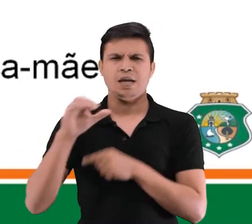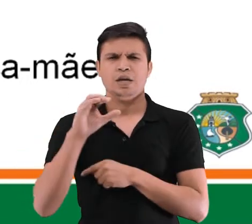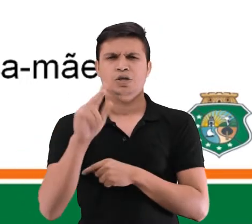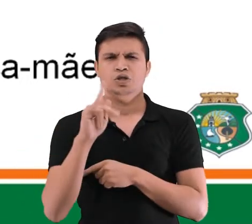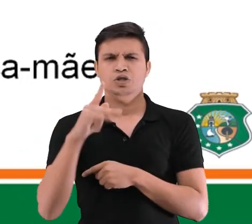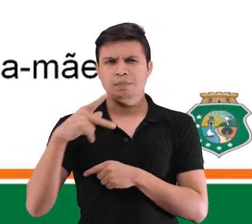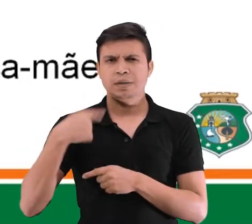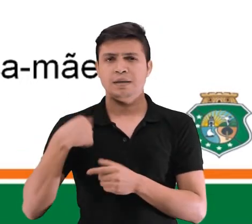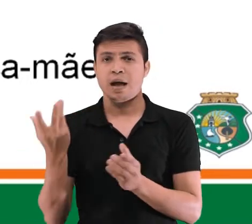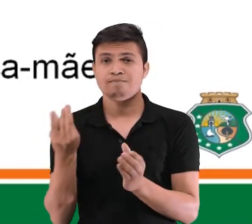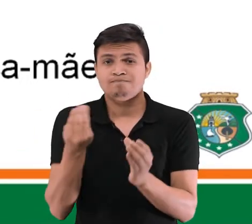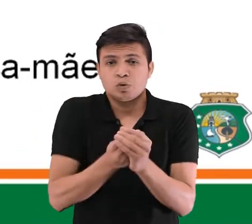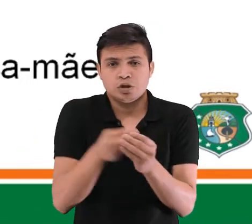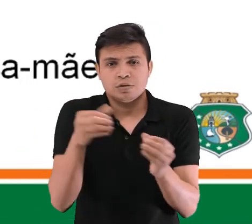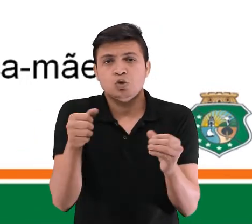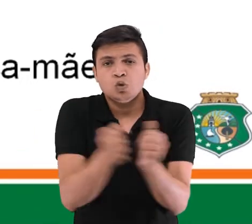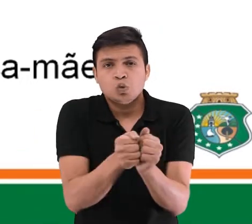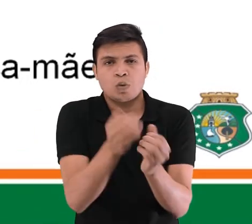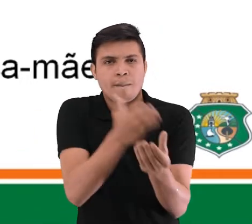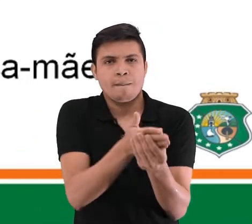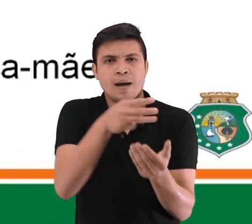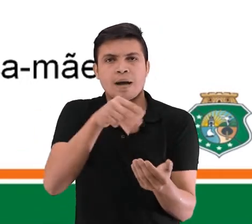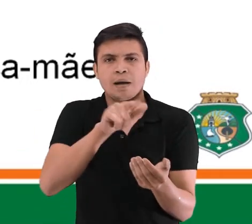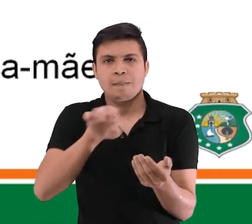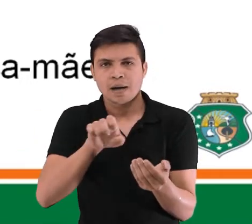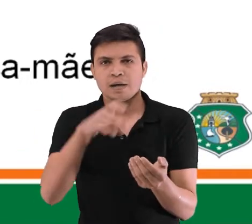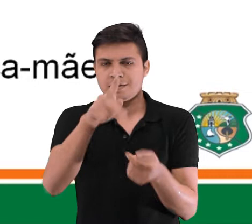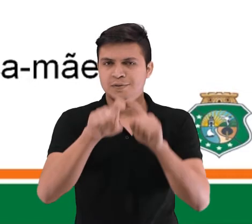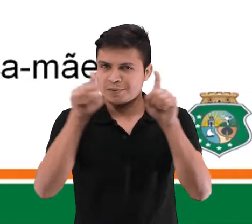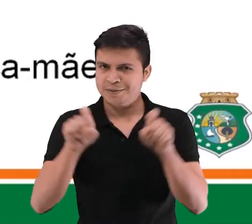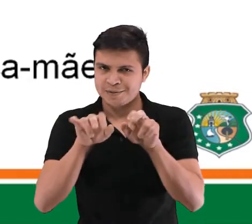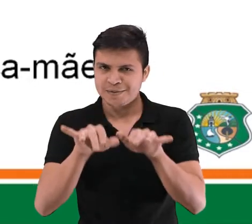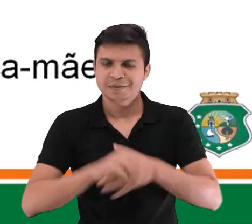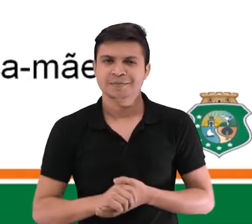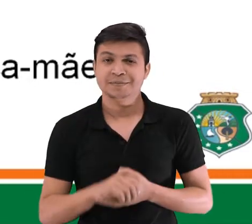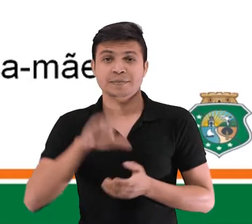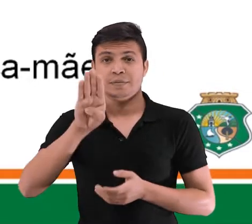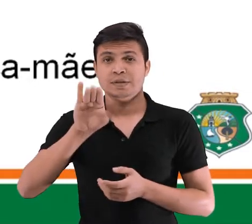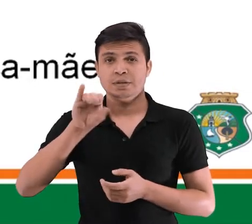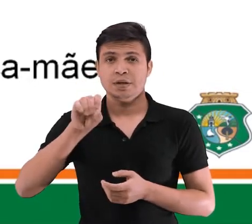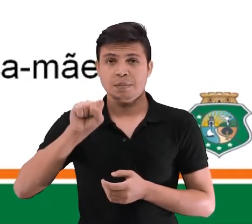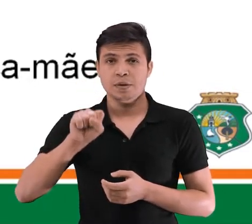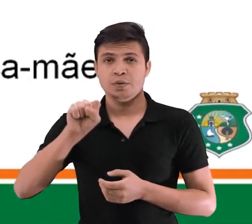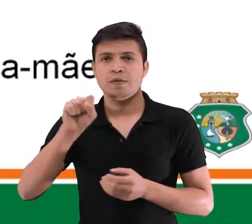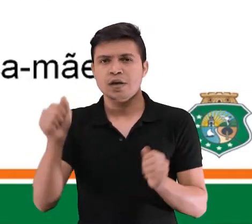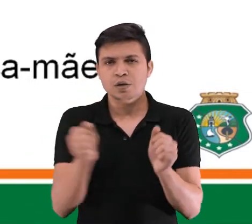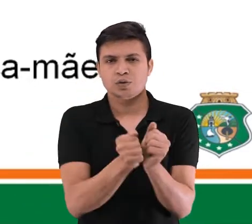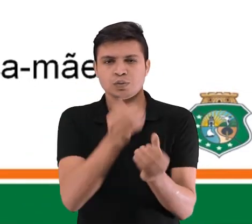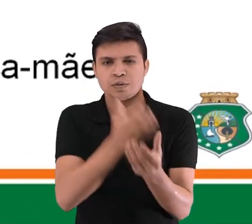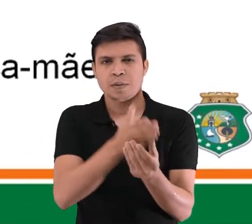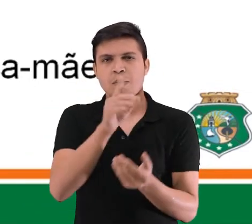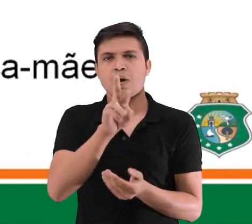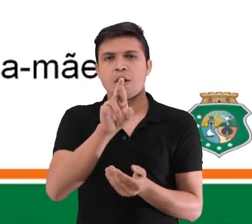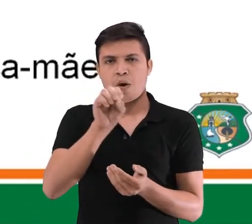embutido na placa-mãe do seu computador. Então, a BIOS fica instalada na memória ROM e toda vez